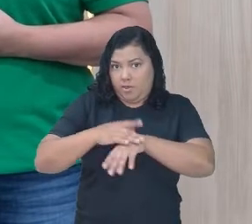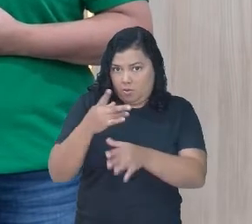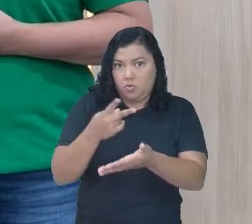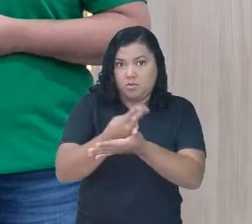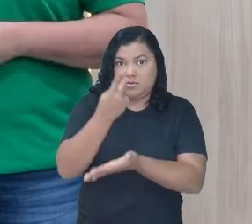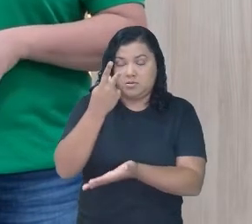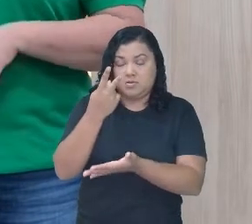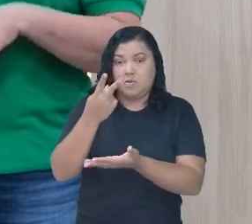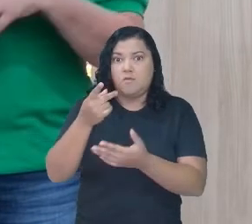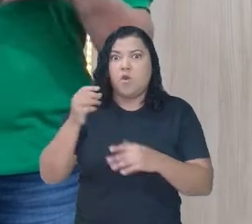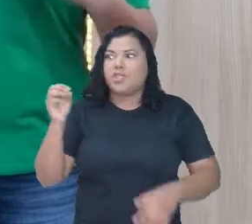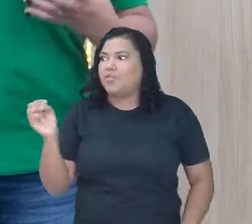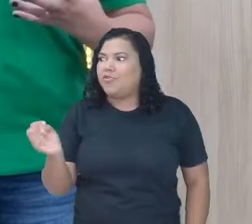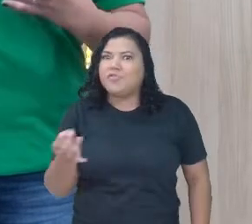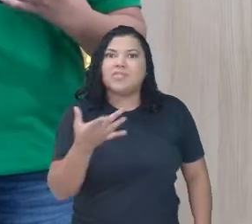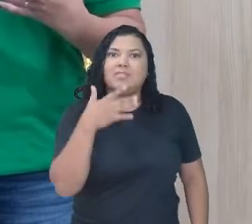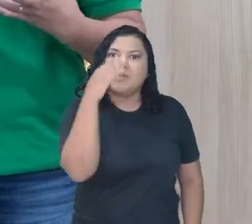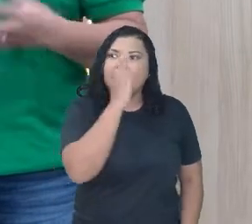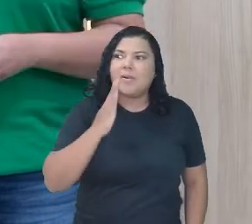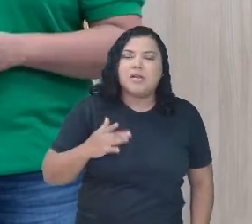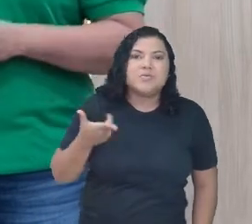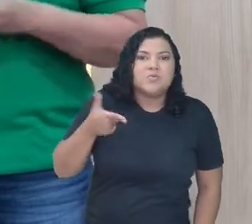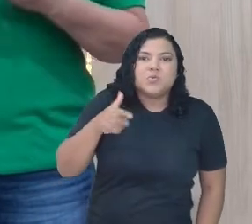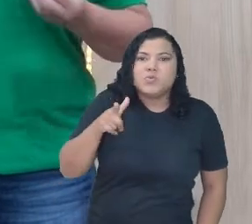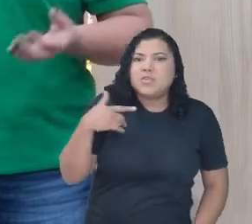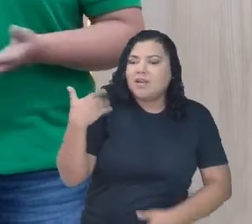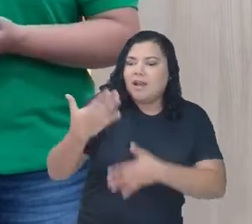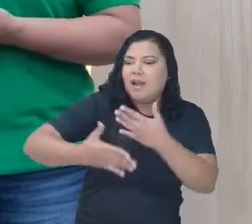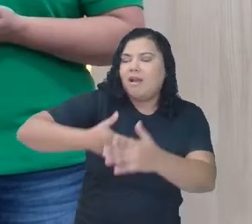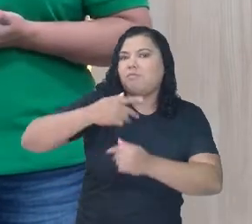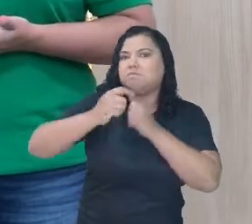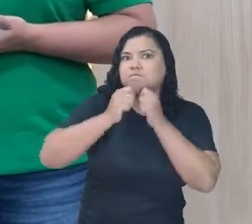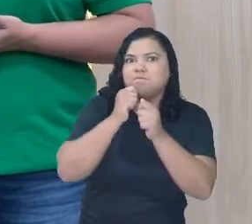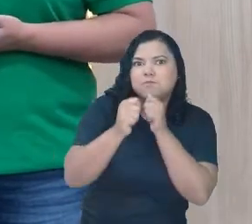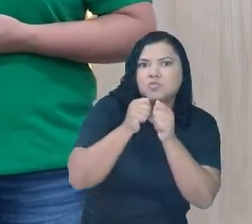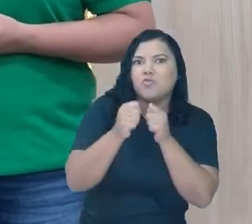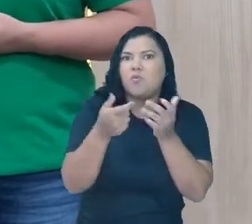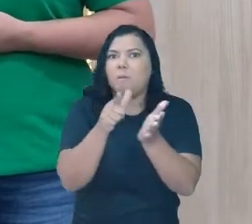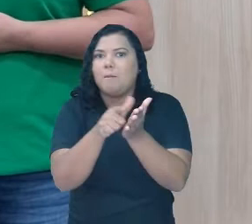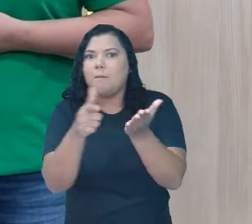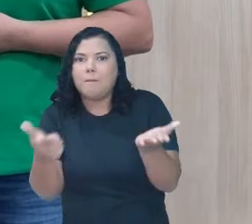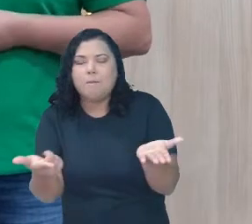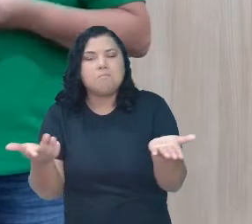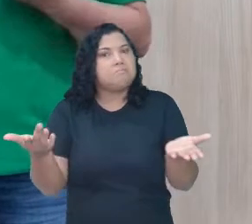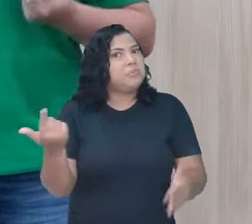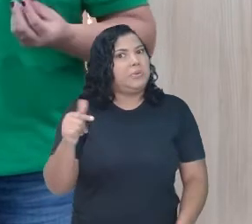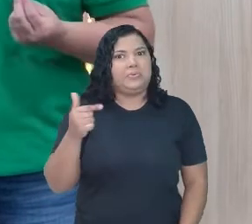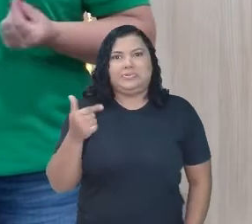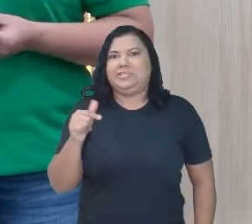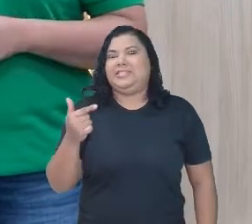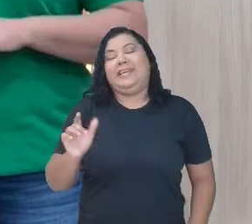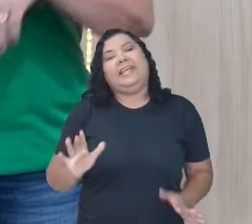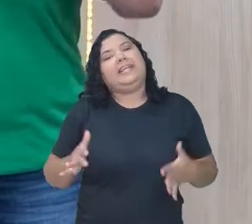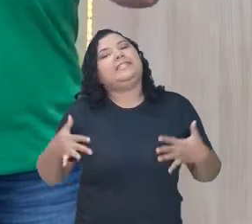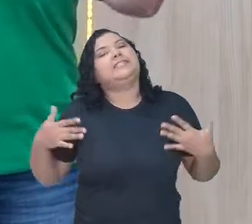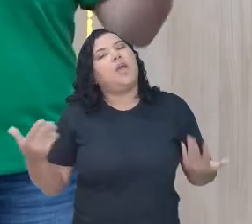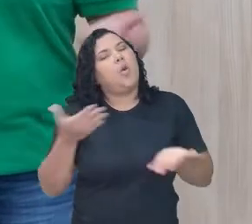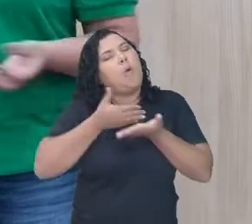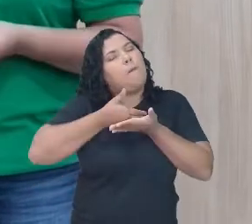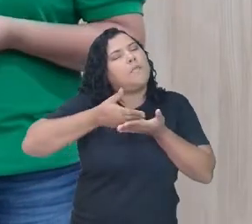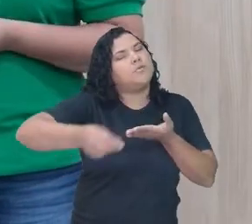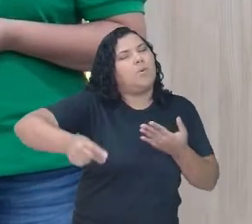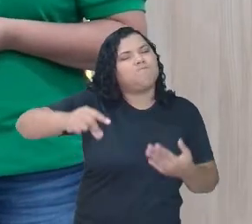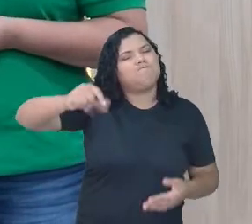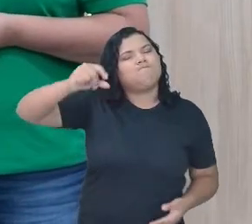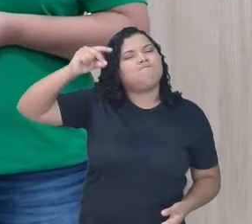imprensa. Então, o país ainda não tinha esse processo de jornal impresso. Então, começou há muito